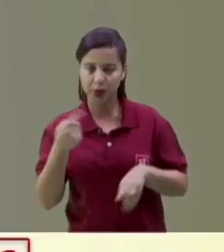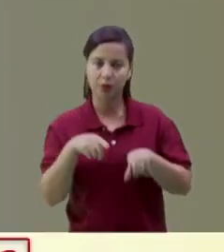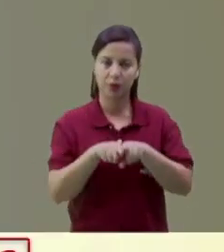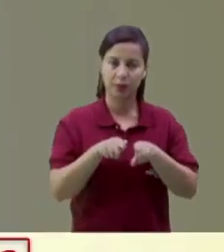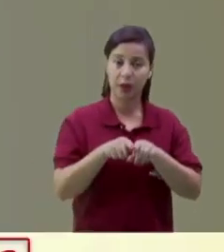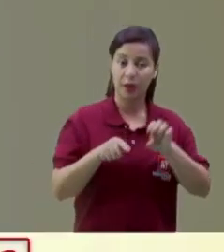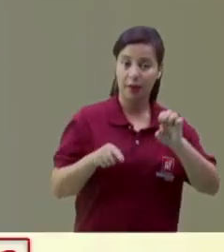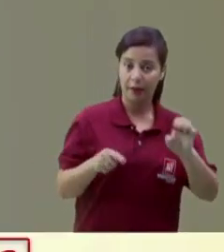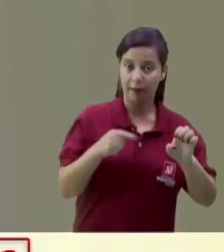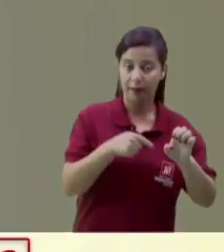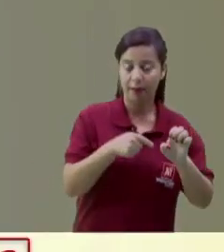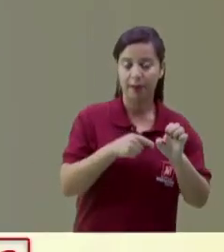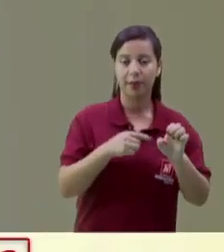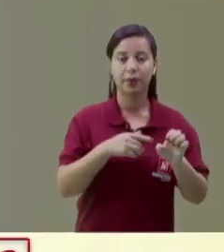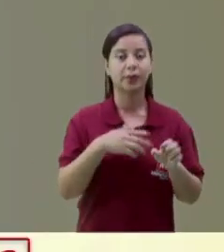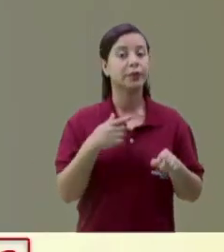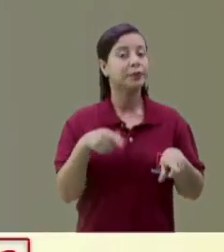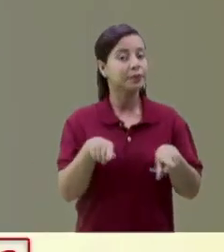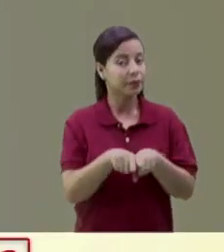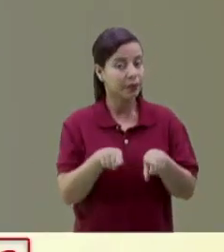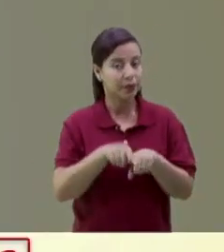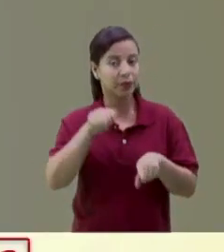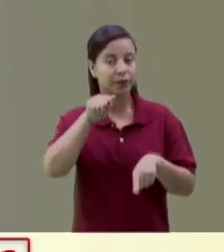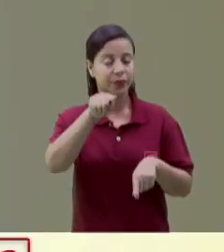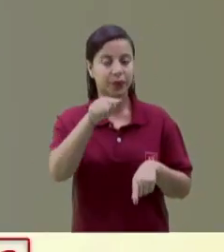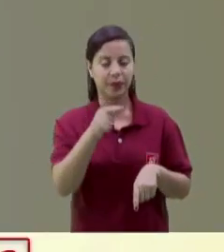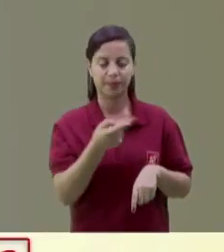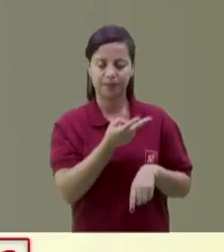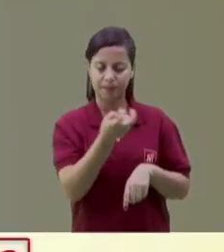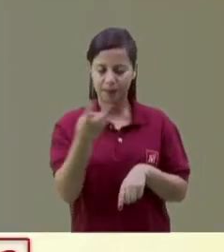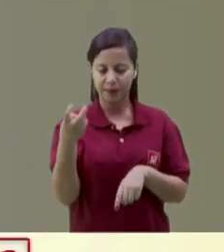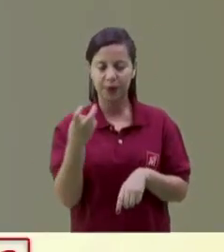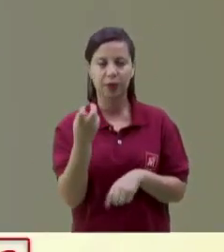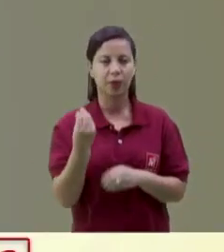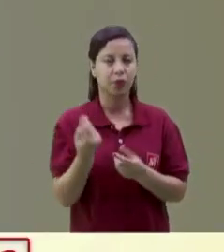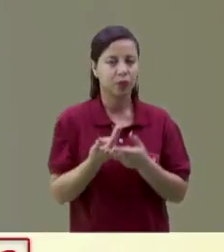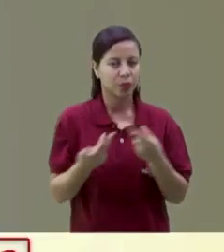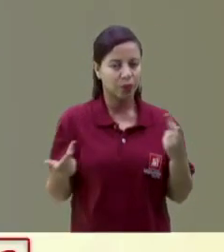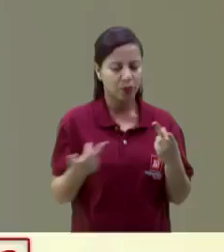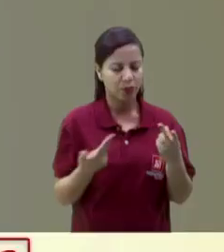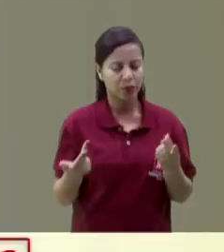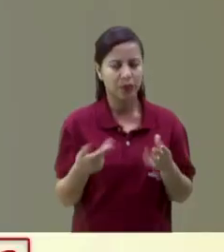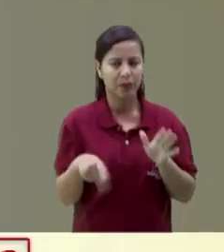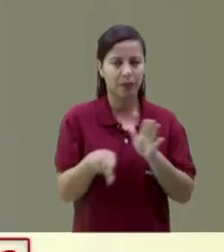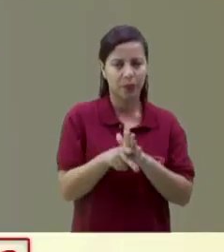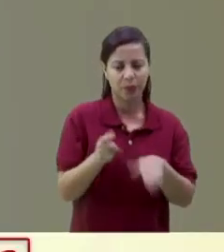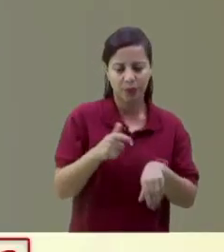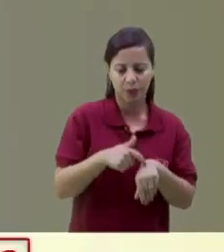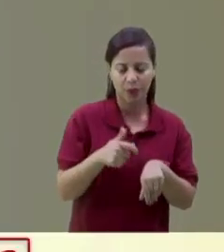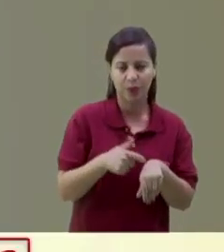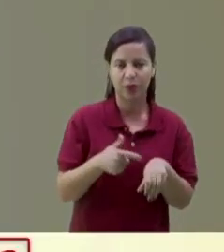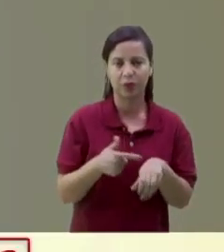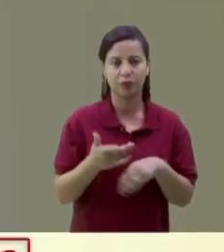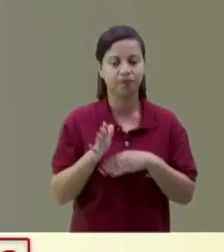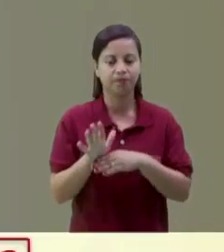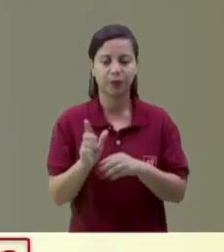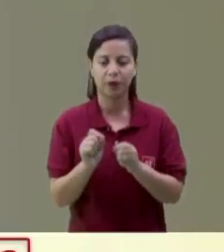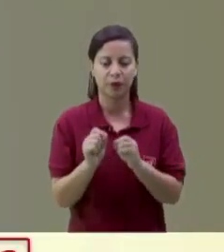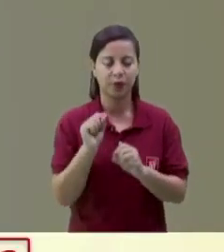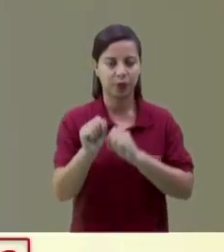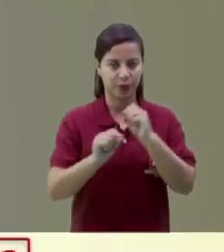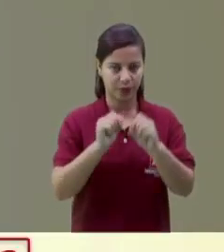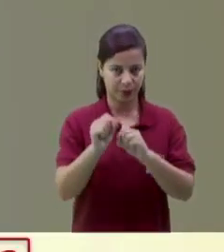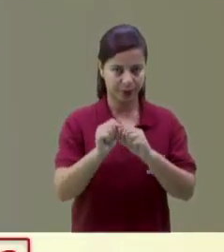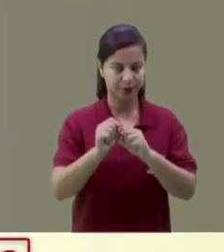emergências traumáticas, entender os mecanismos relacionados a essas situações e aplicar corretamente as técnicas de